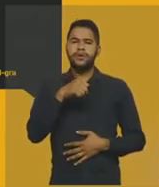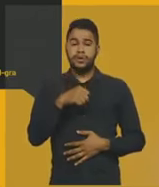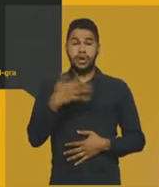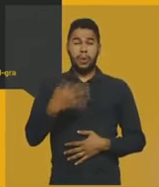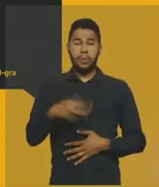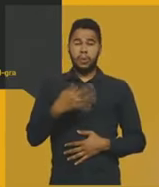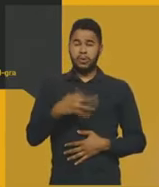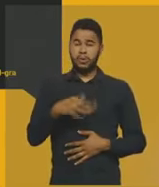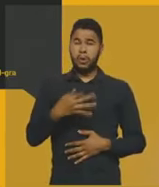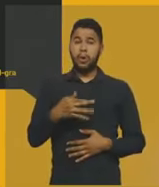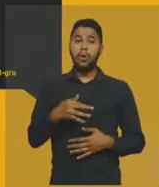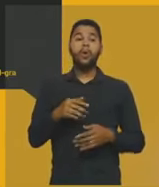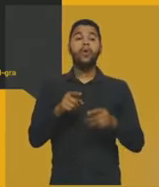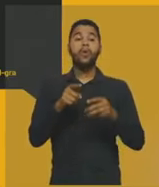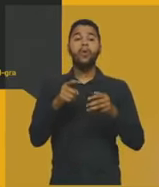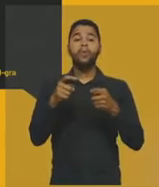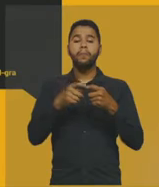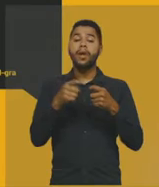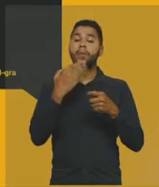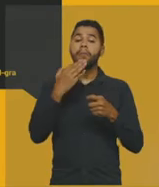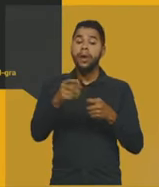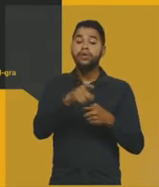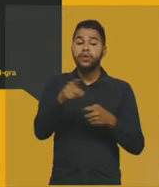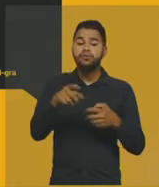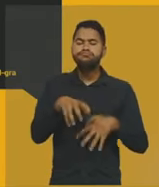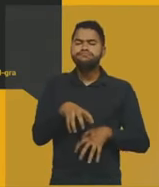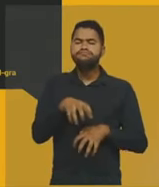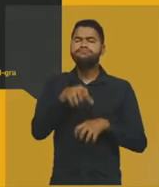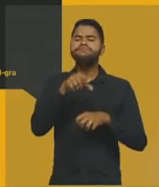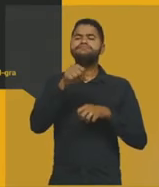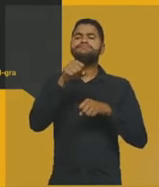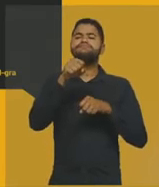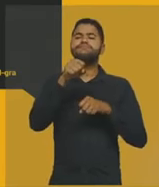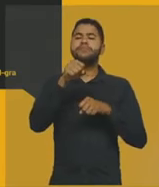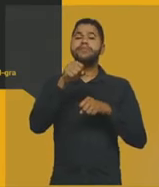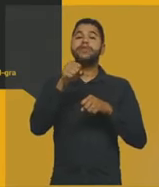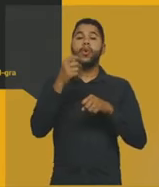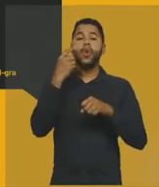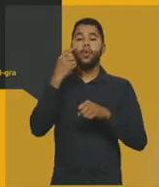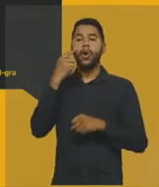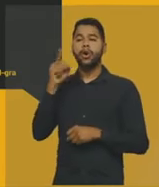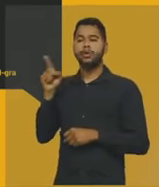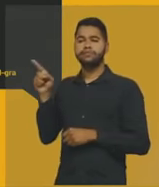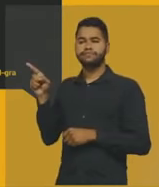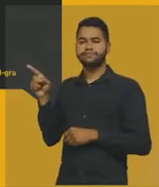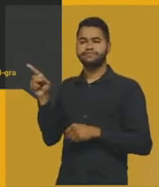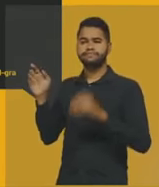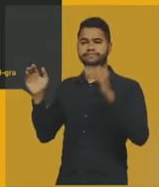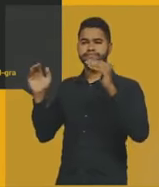muito intensa, então o médico pede para respirar fundo, para aliviar. Como que eu falaria isso em inglês?